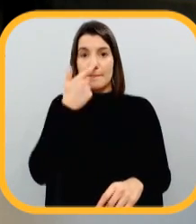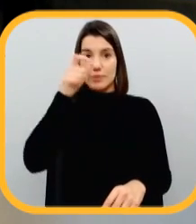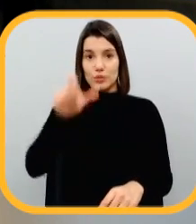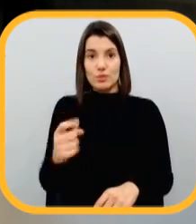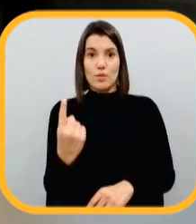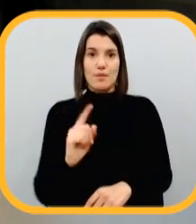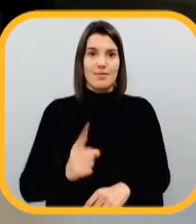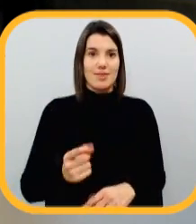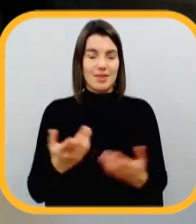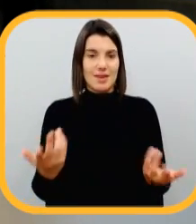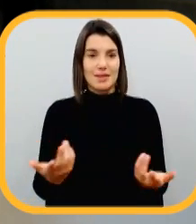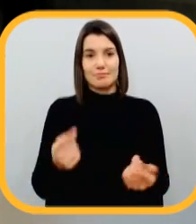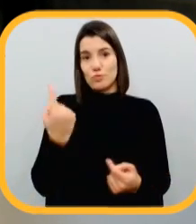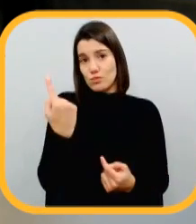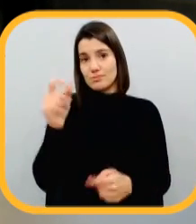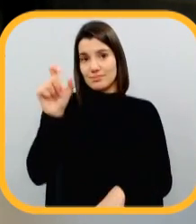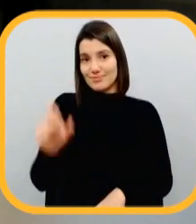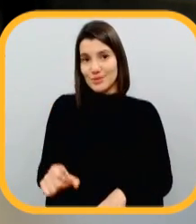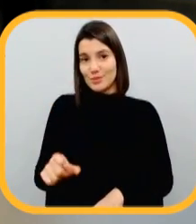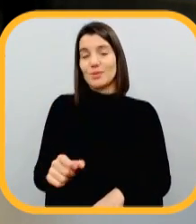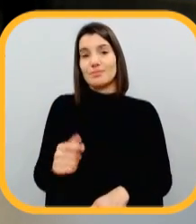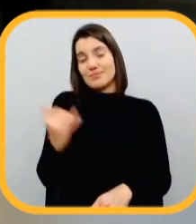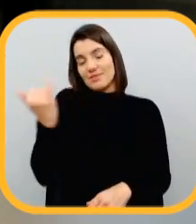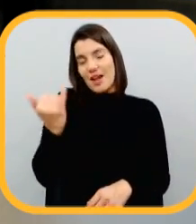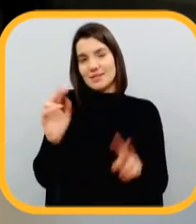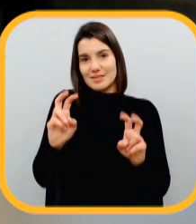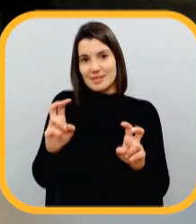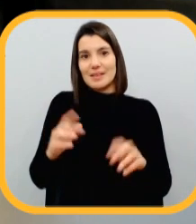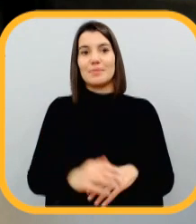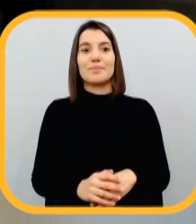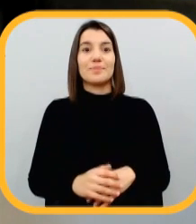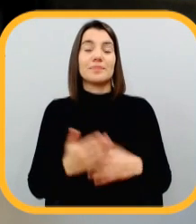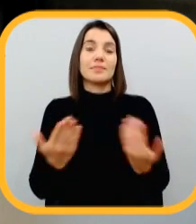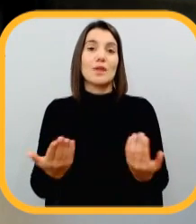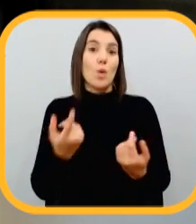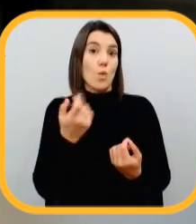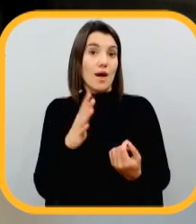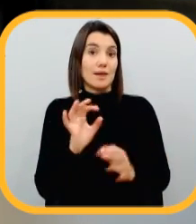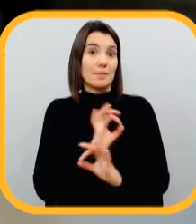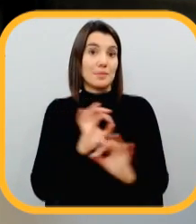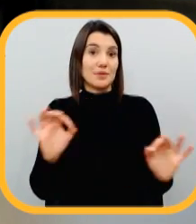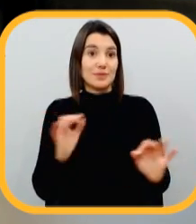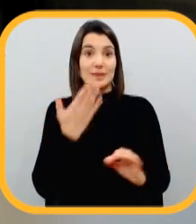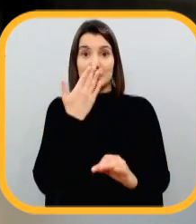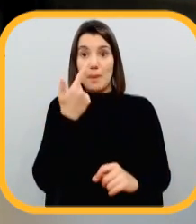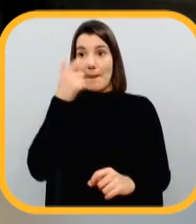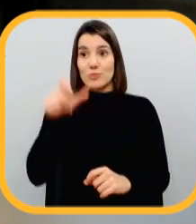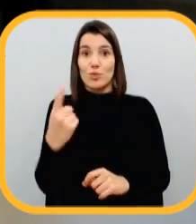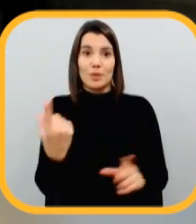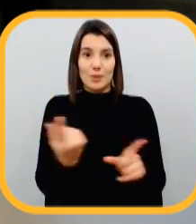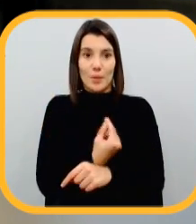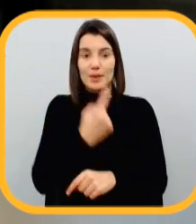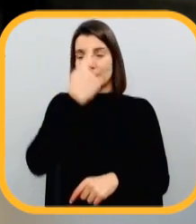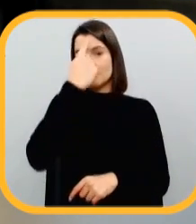uma persona é isso mesmo, uma personagem, neste caso fictícia. esta representação quase perfeita de um